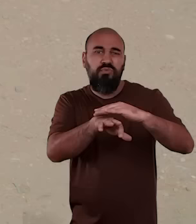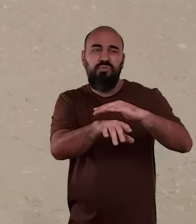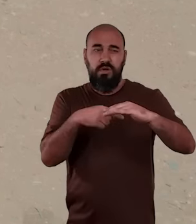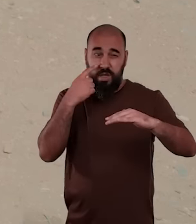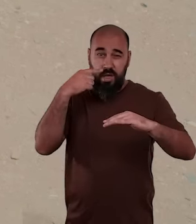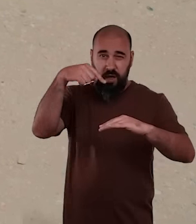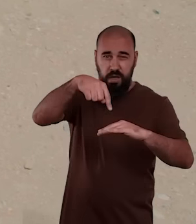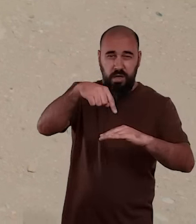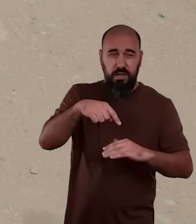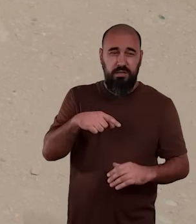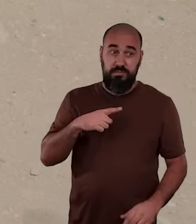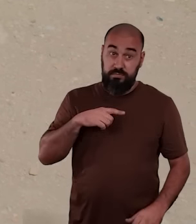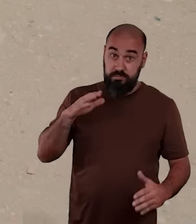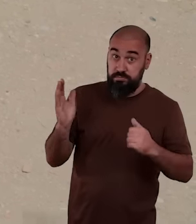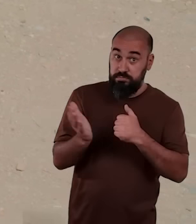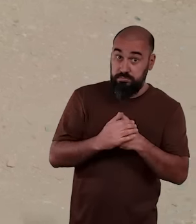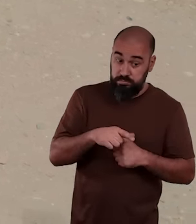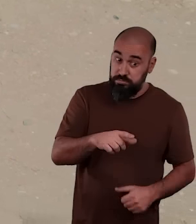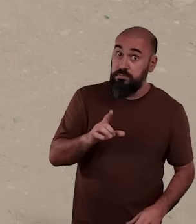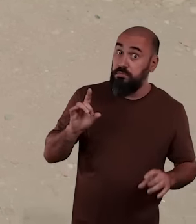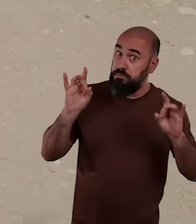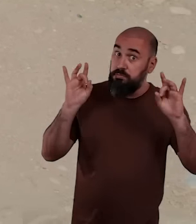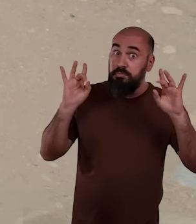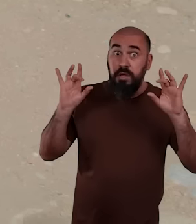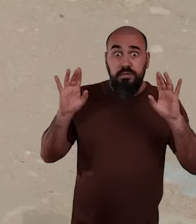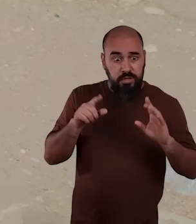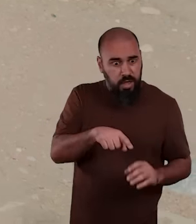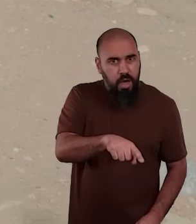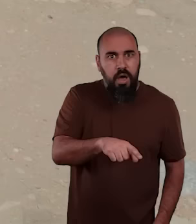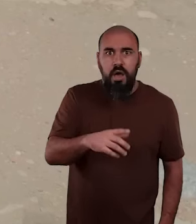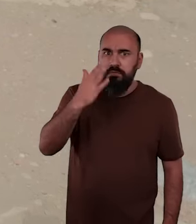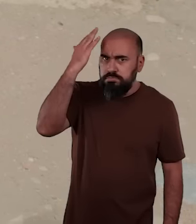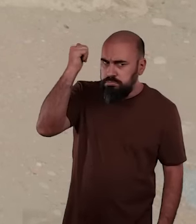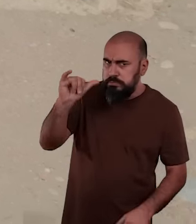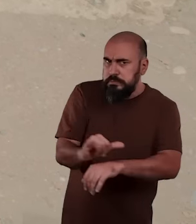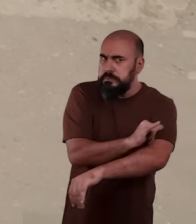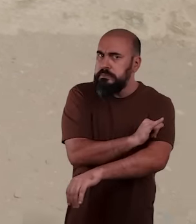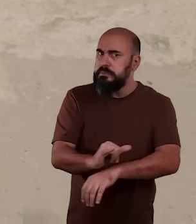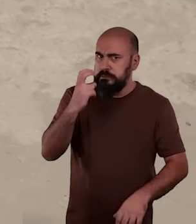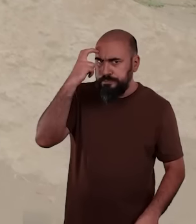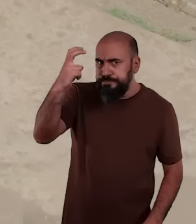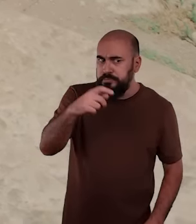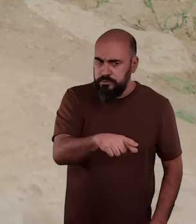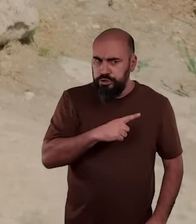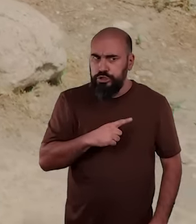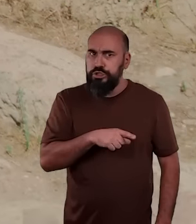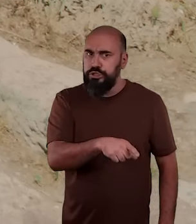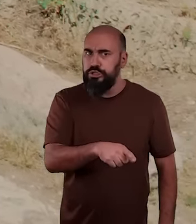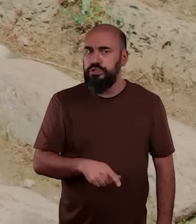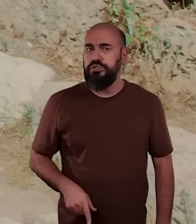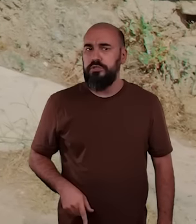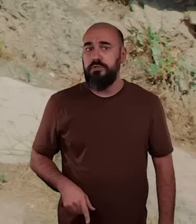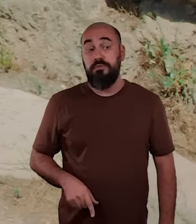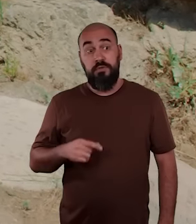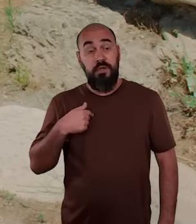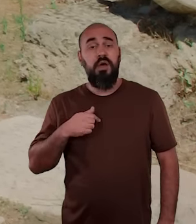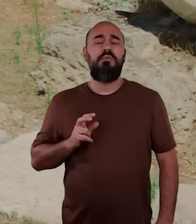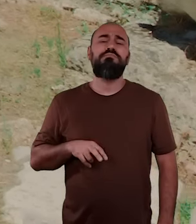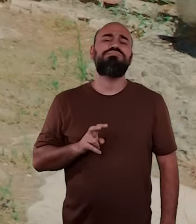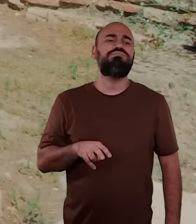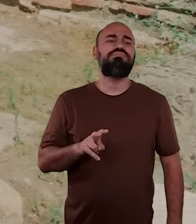de esgoto da água. Você vê que era bem sofisticada. Bem aqui abaixo, você tinha toda a tubulação do esgoto da cidade. E caminhando